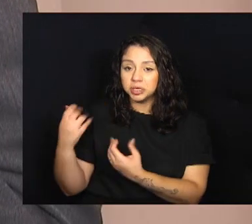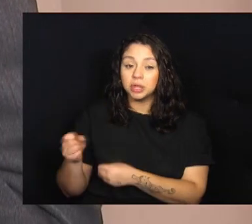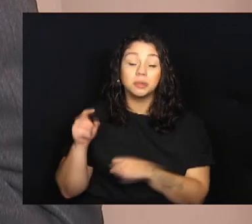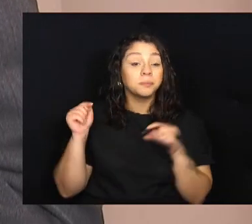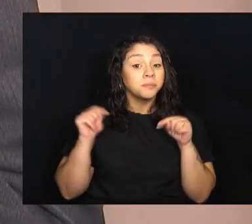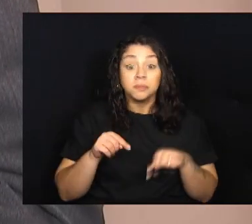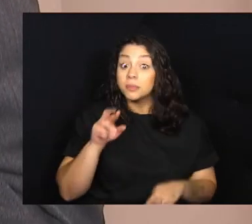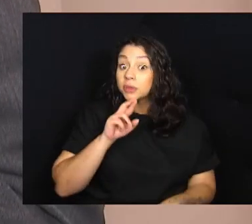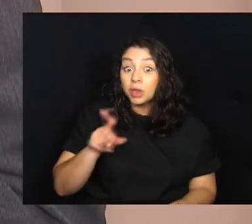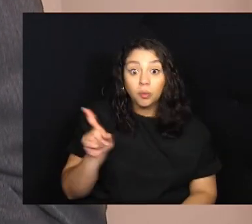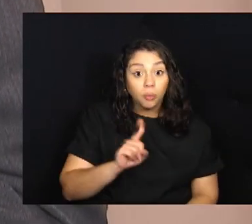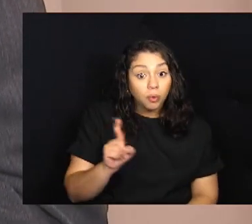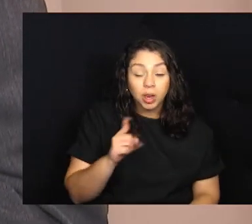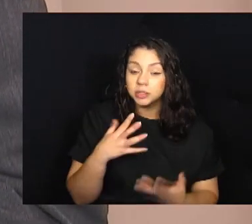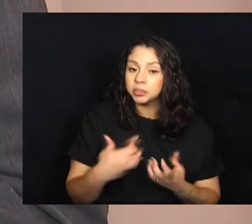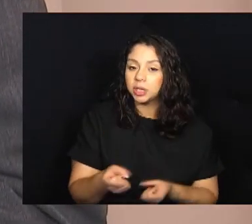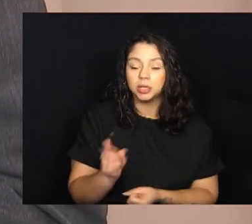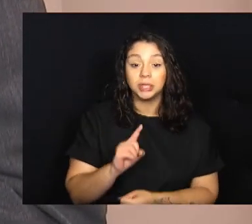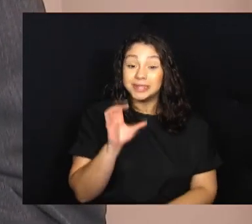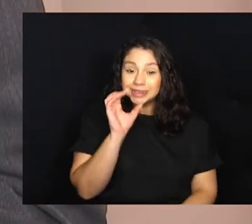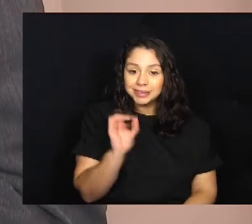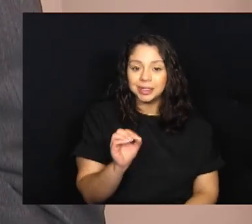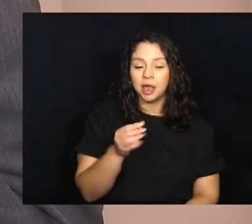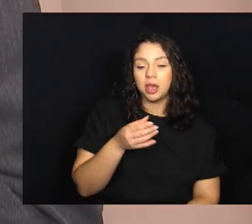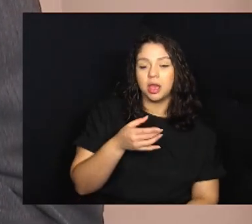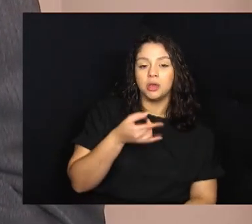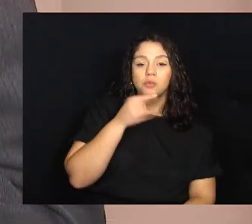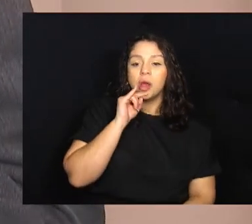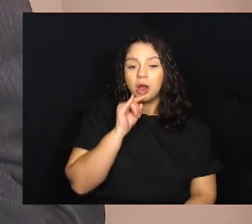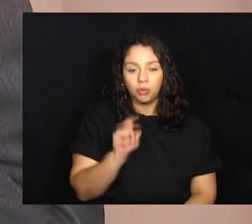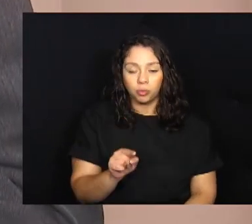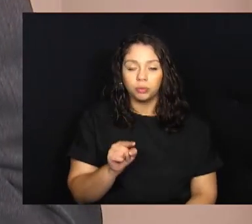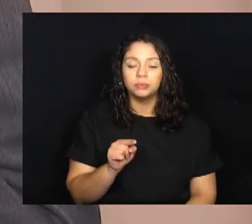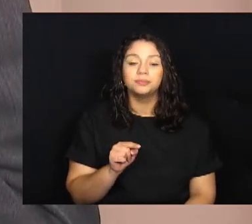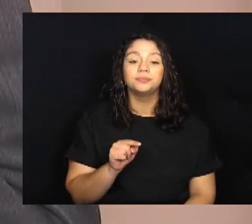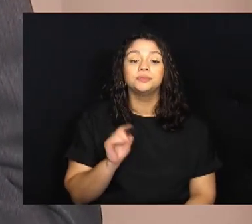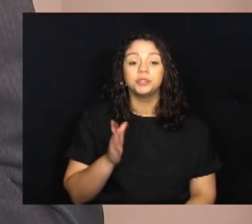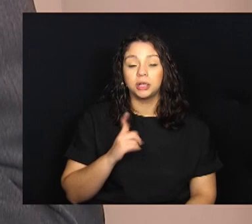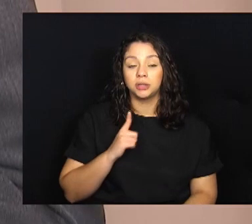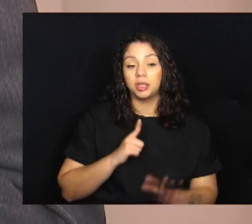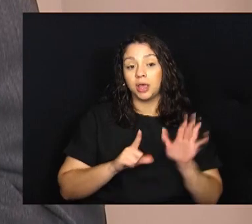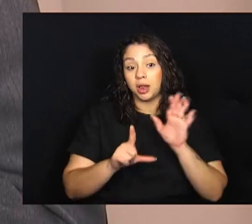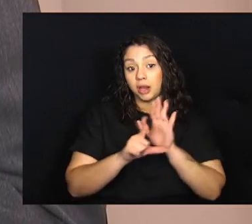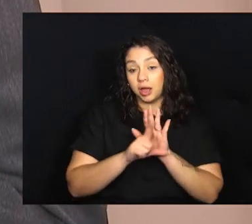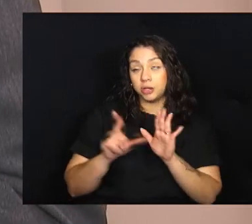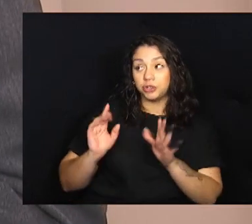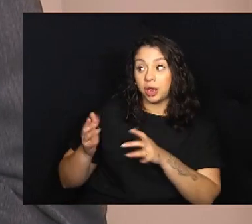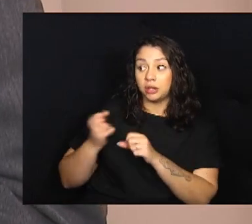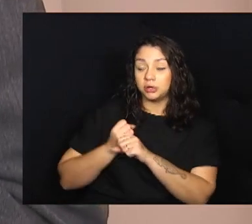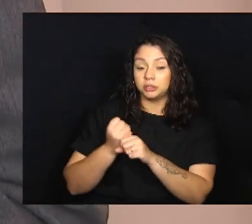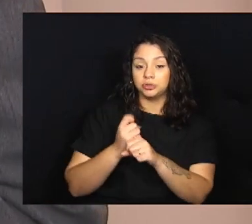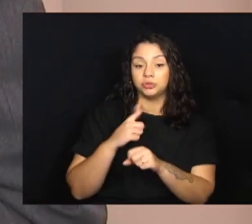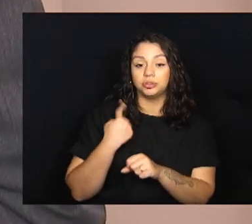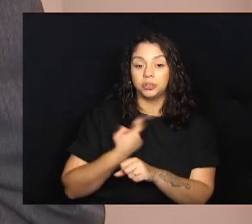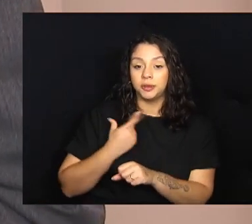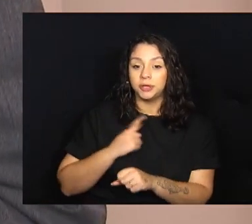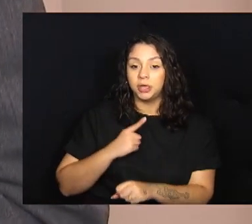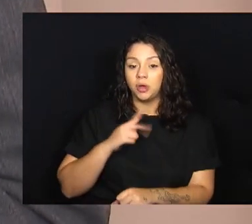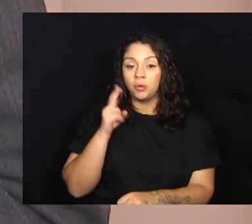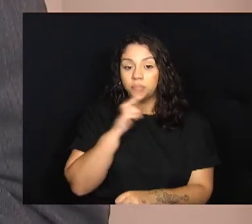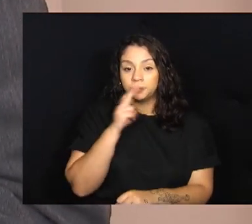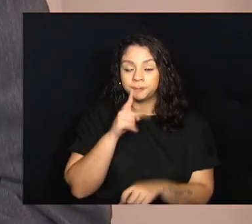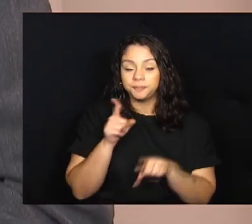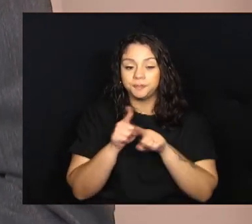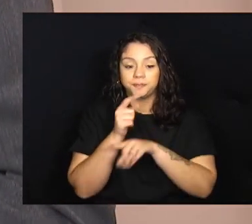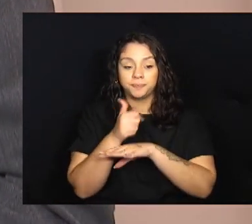2007, 2008, já tem anos que nós temos essa lei. Só que para nós que trabalhamos nas unidades de emergência, profissionais de